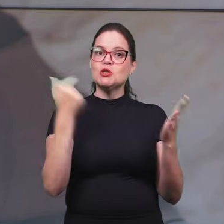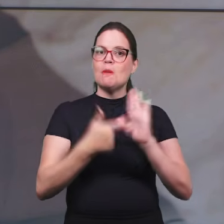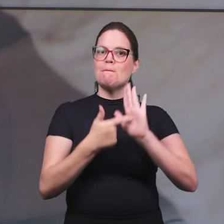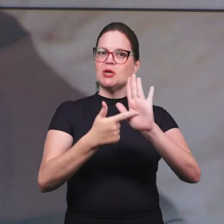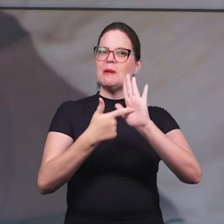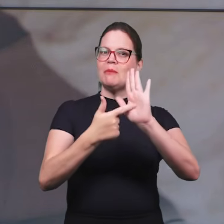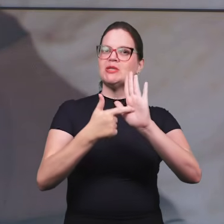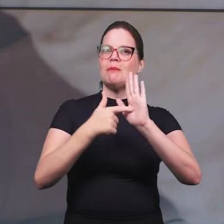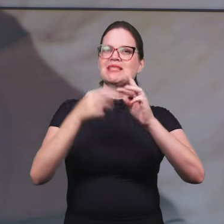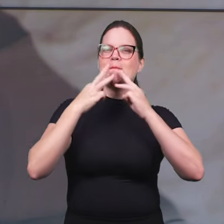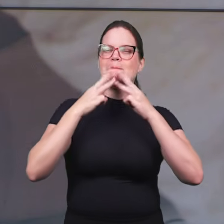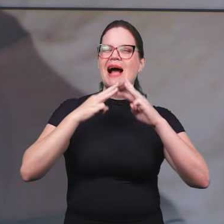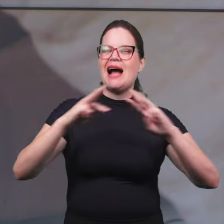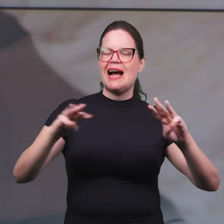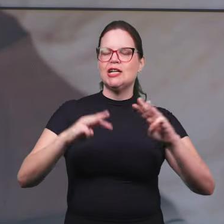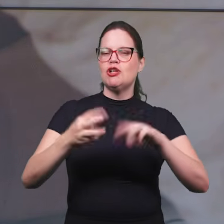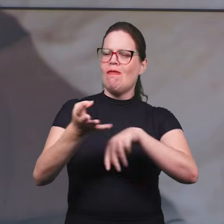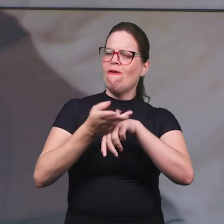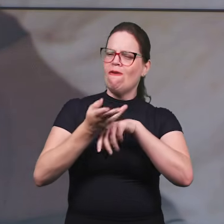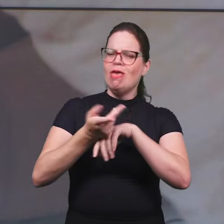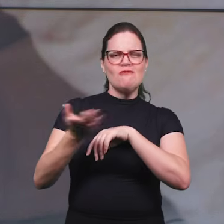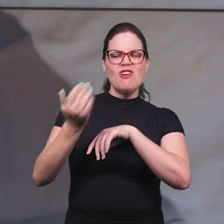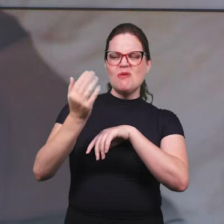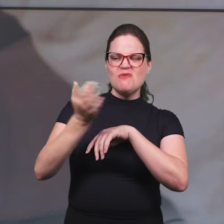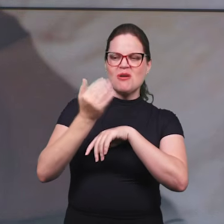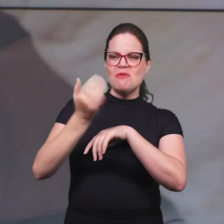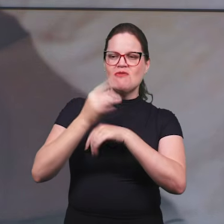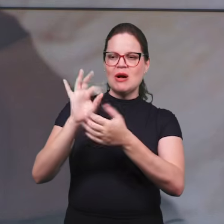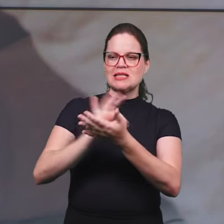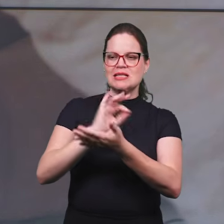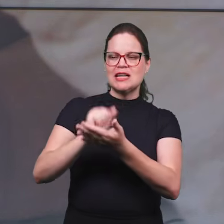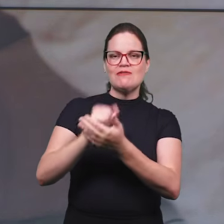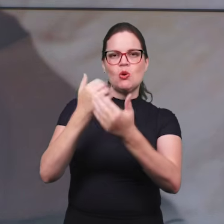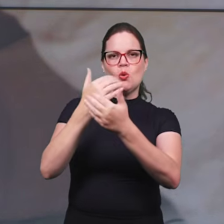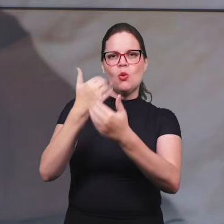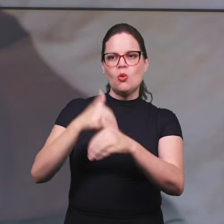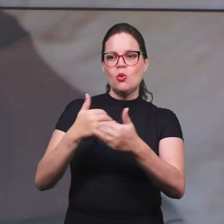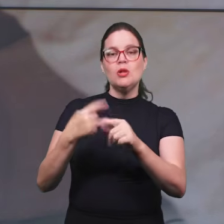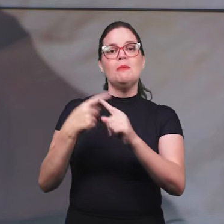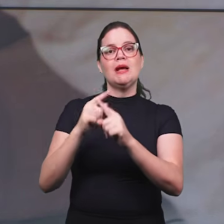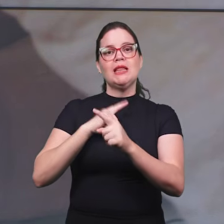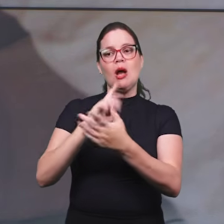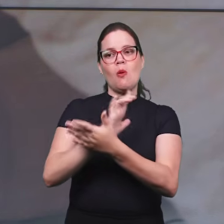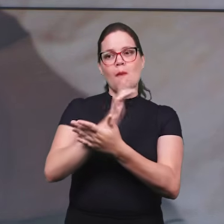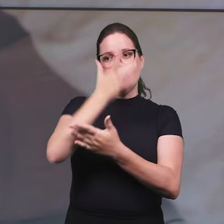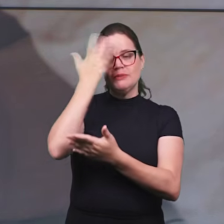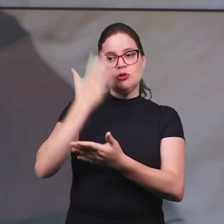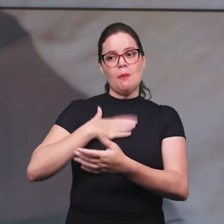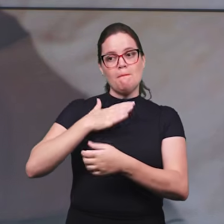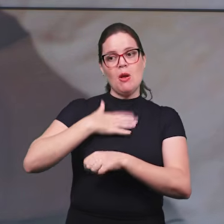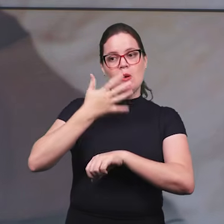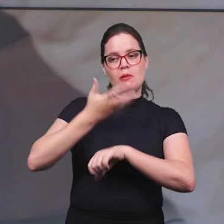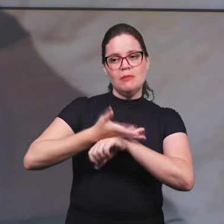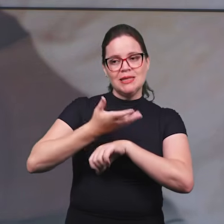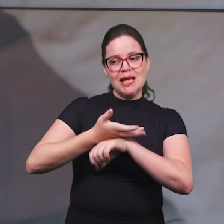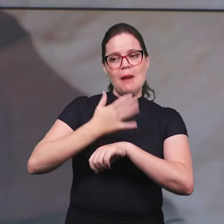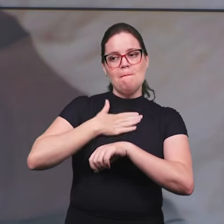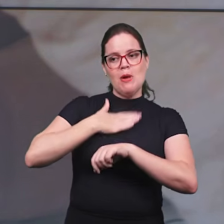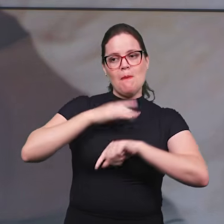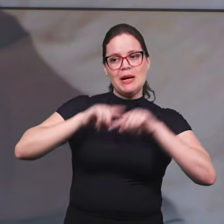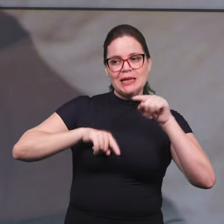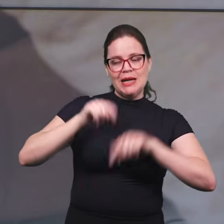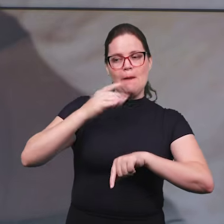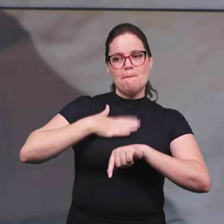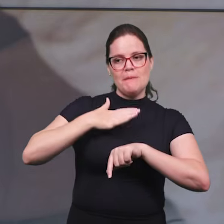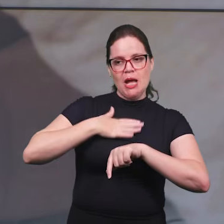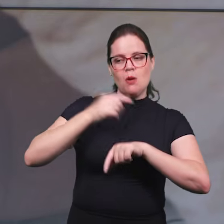que geralmente são muito tendenciosas, dizendo, olha, se você estudar pelo meu material, pelo meu método,